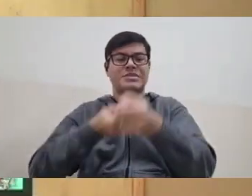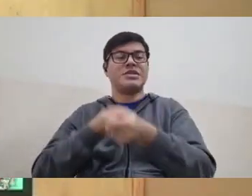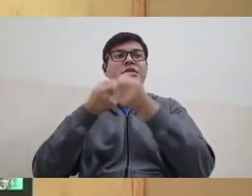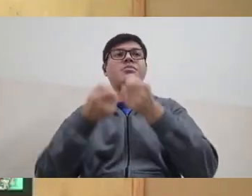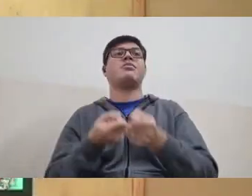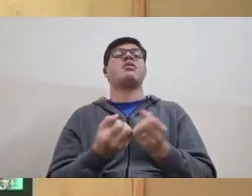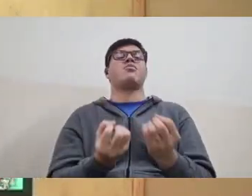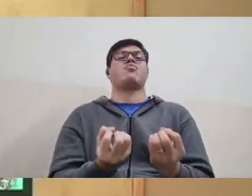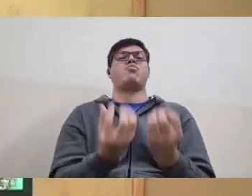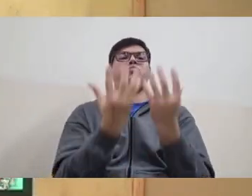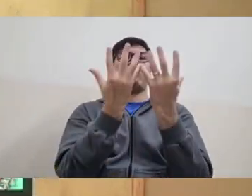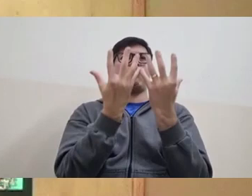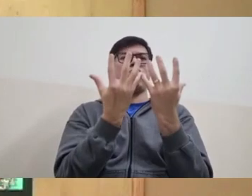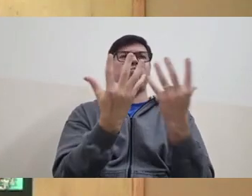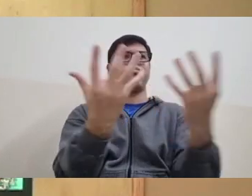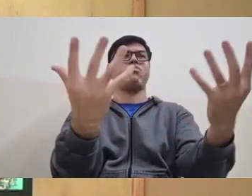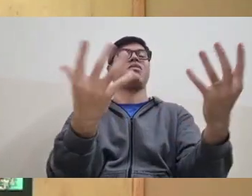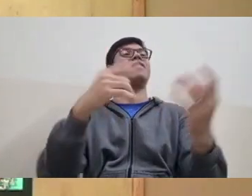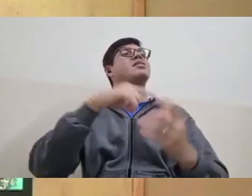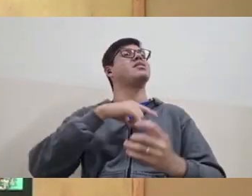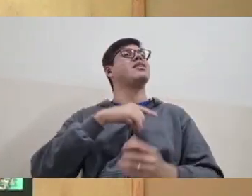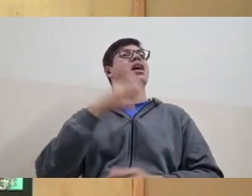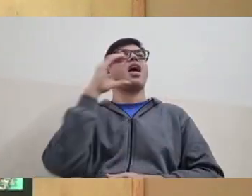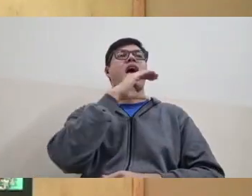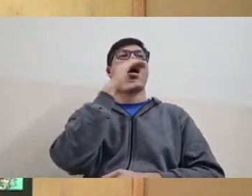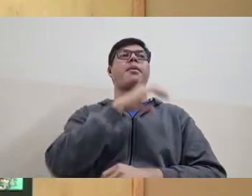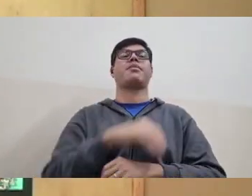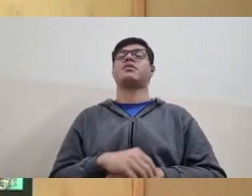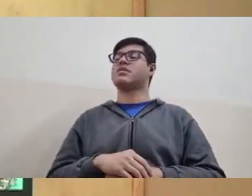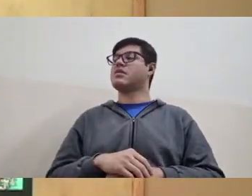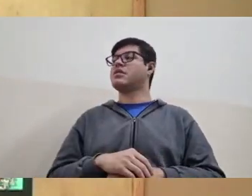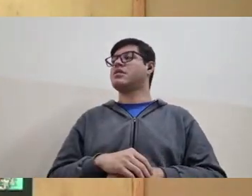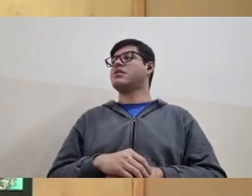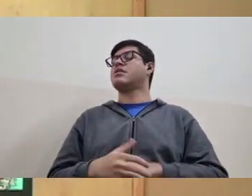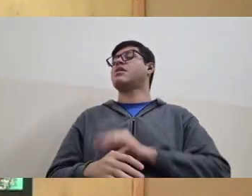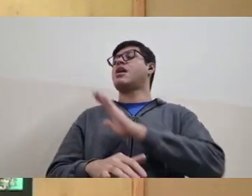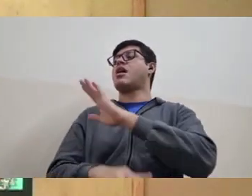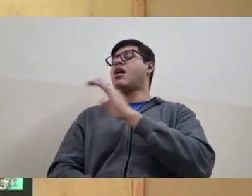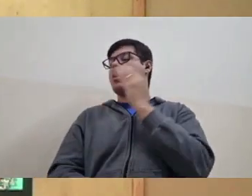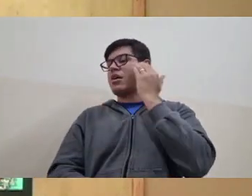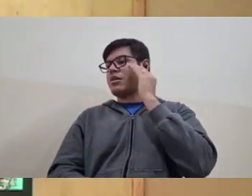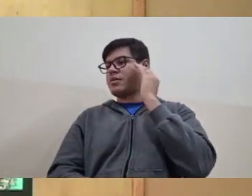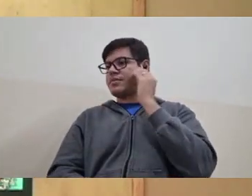que acelera muito o crescimento. Mas olha a discrepância no meu modo de entender.